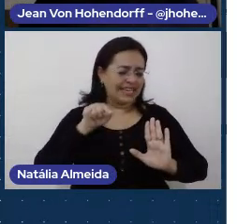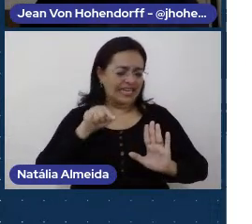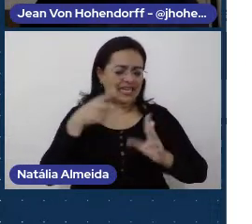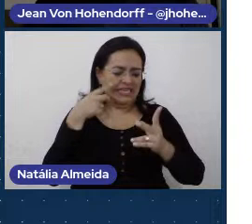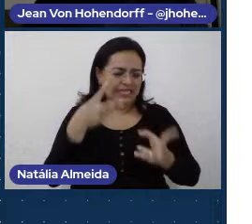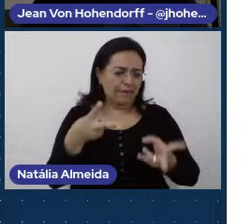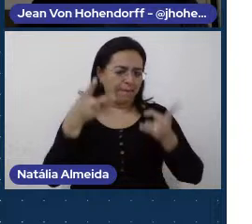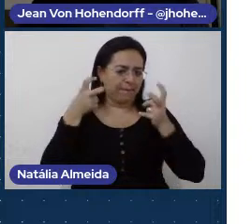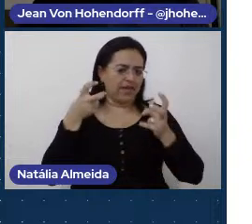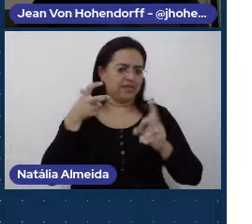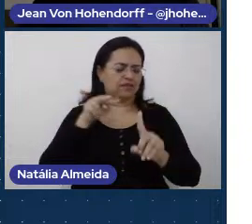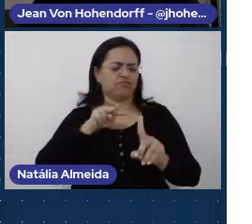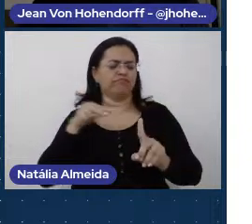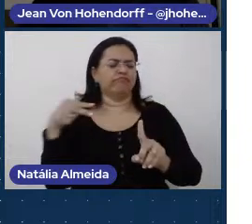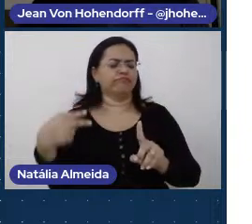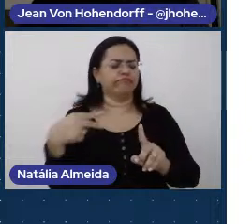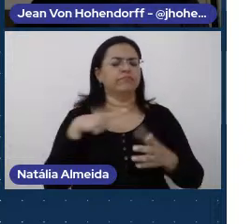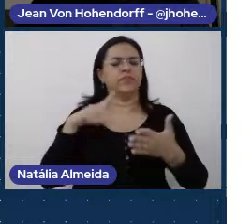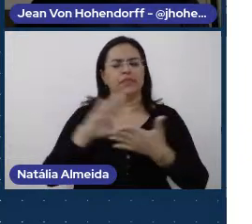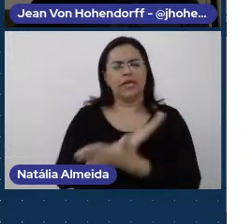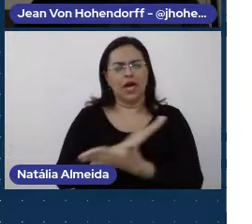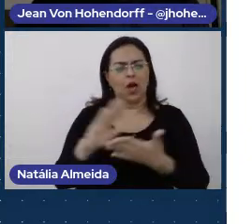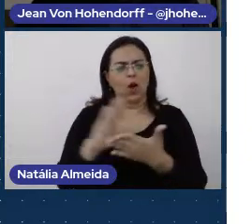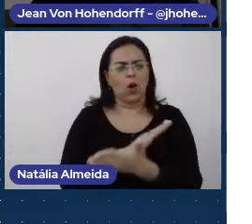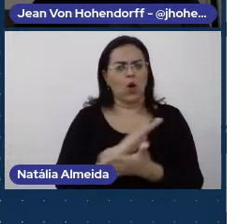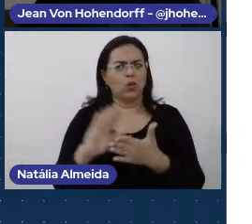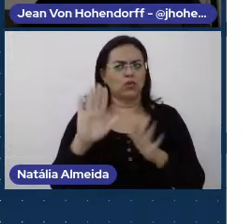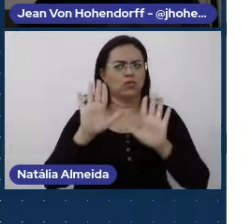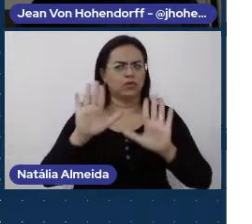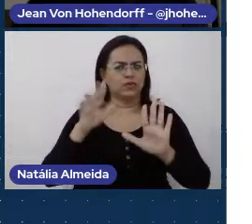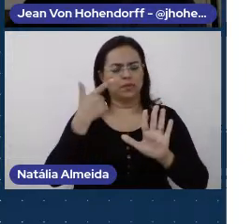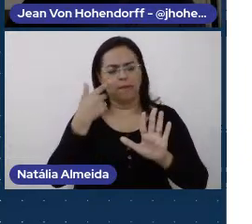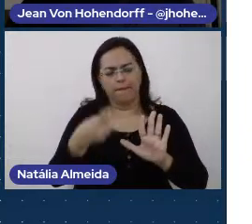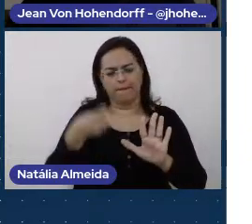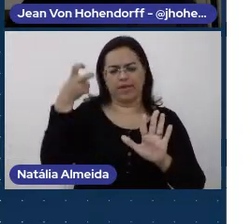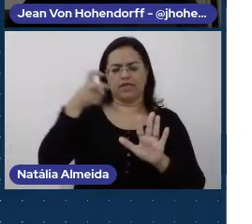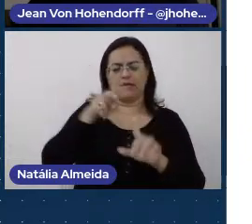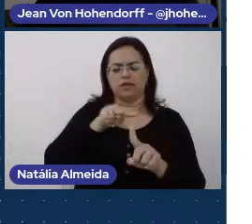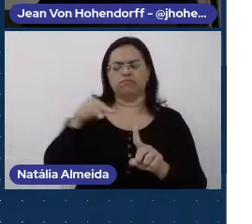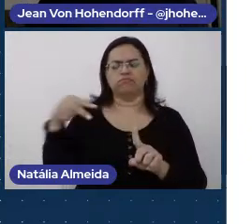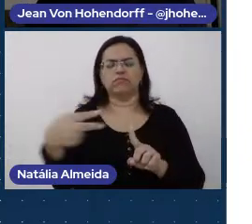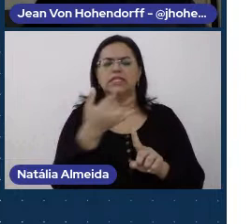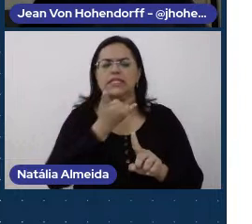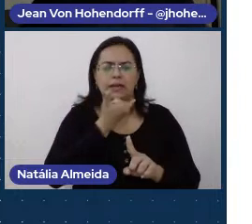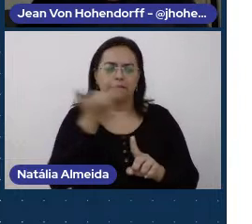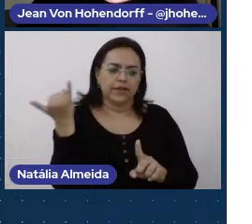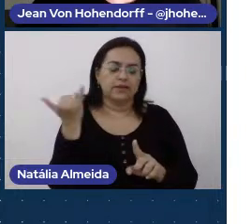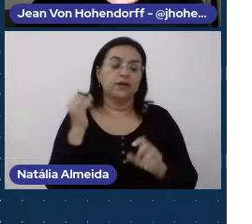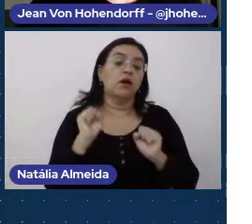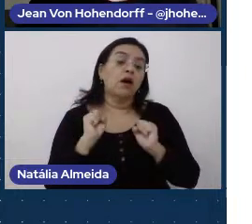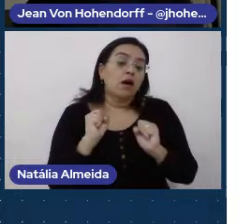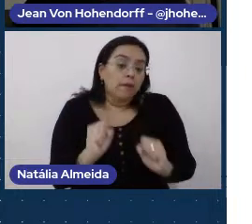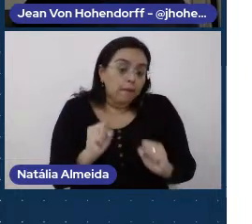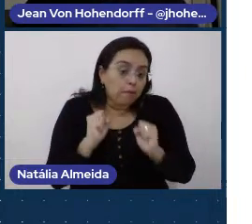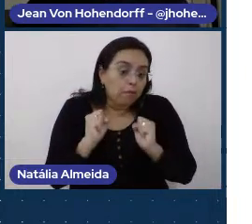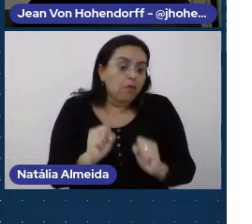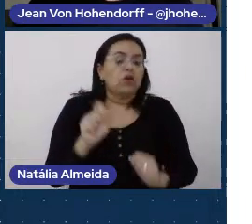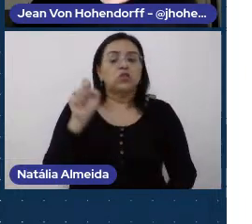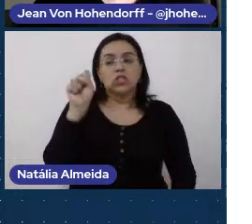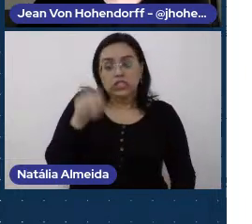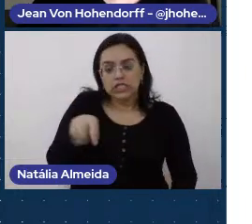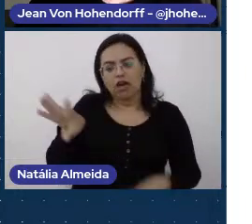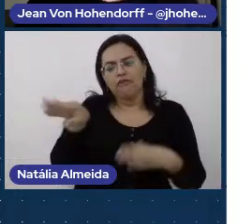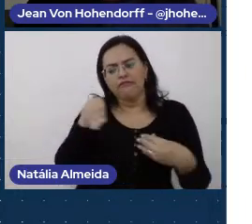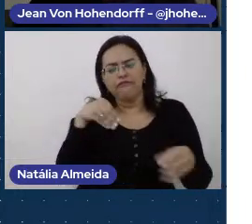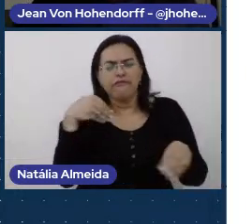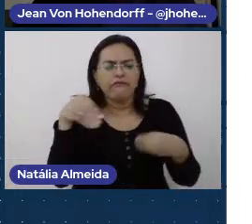qualitativa, a gente tem que colocar algumas coisas em perspectiva, né? Ela pode ser vista assim como flexível demais,